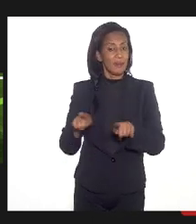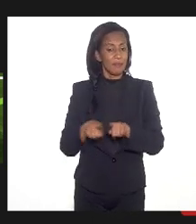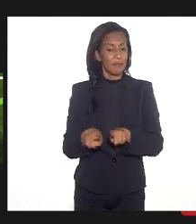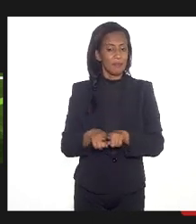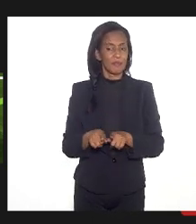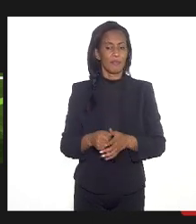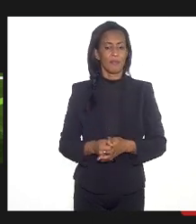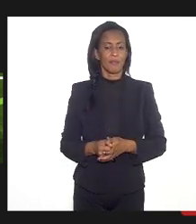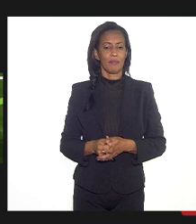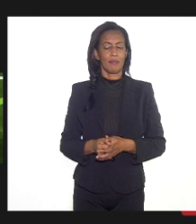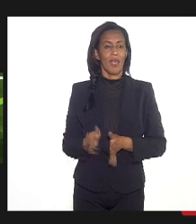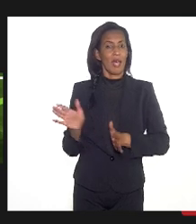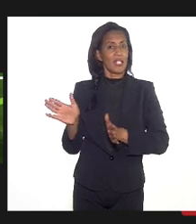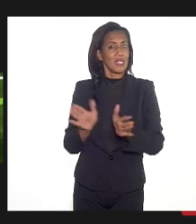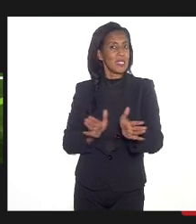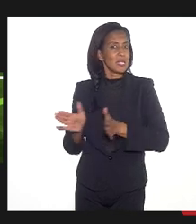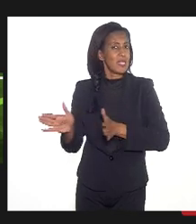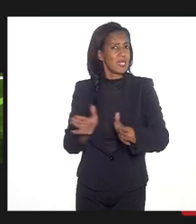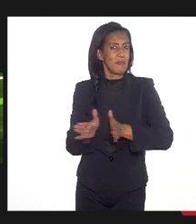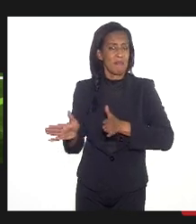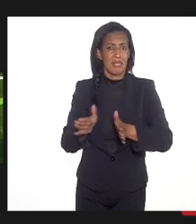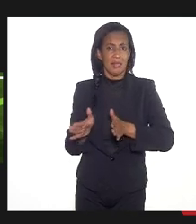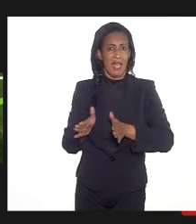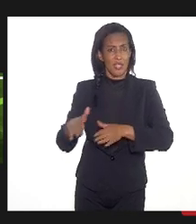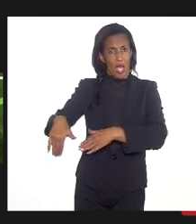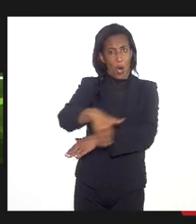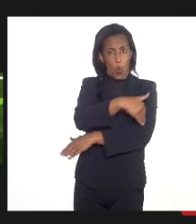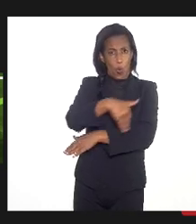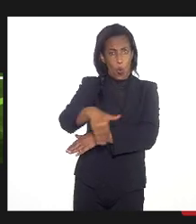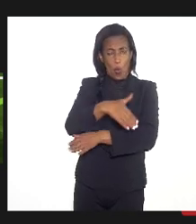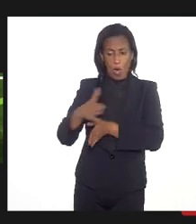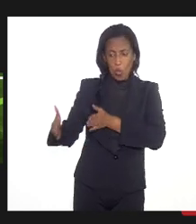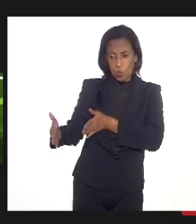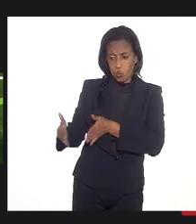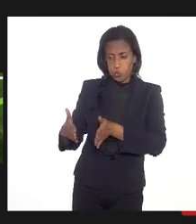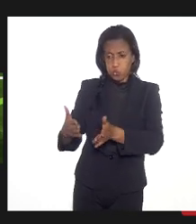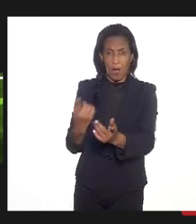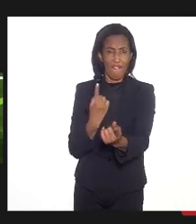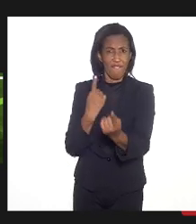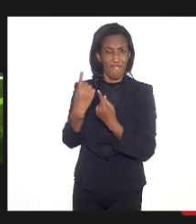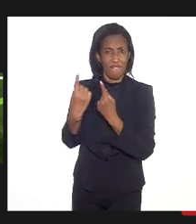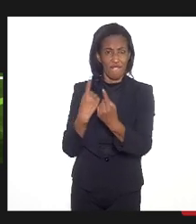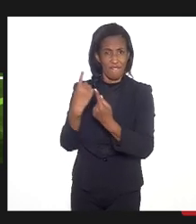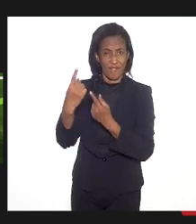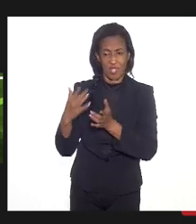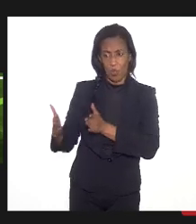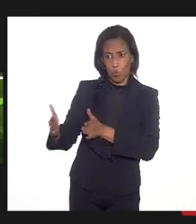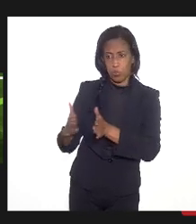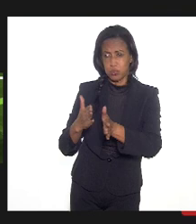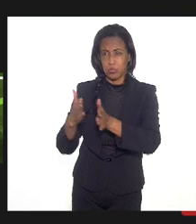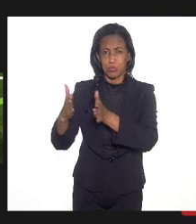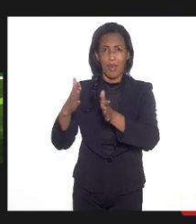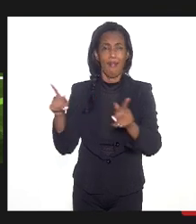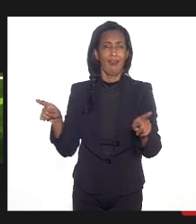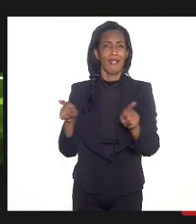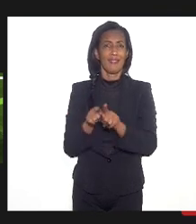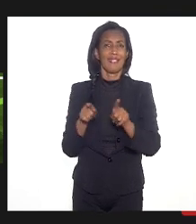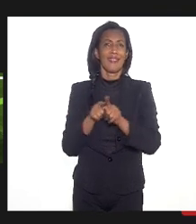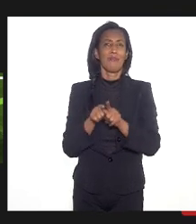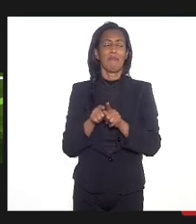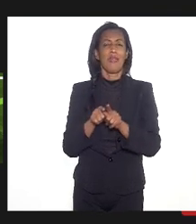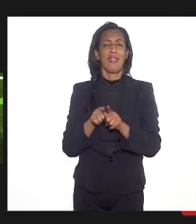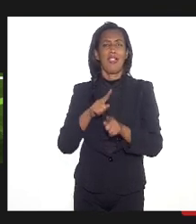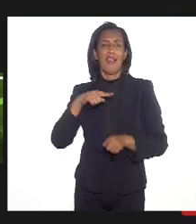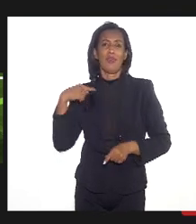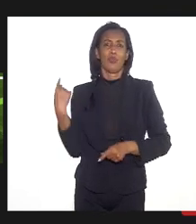a acessibilidade à estrada, vias para o Quilombo, prejudica também a nossa